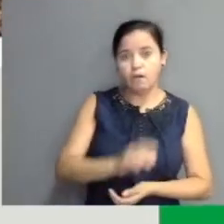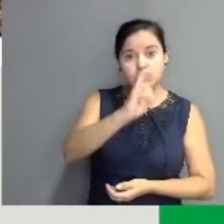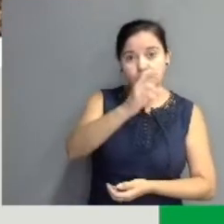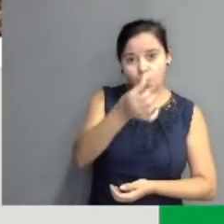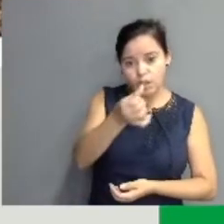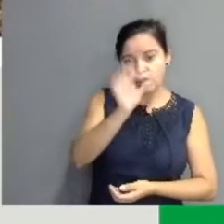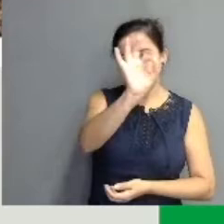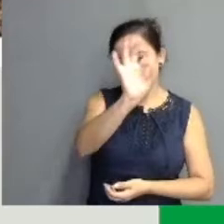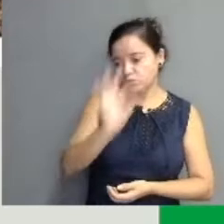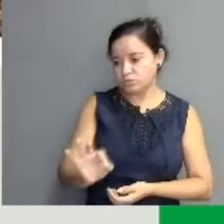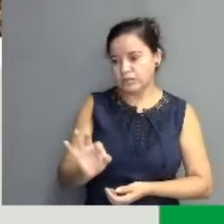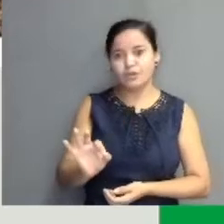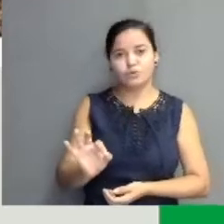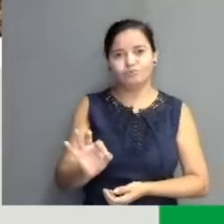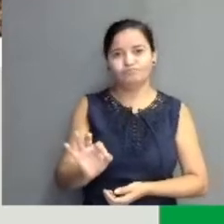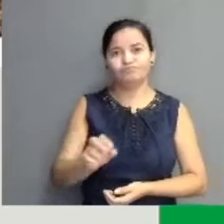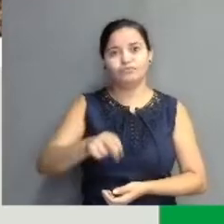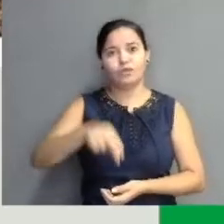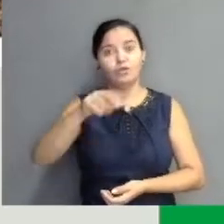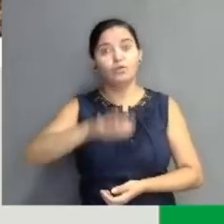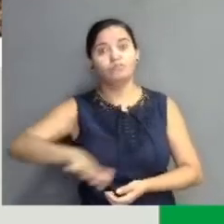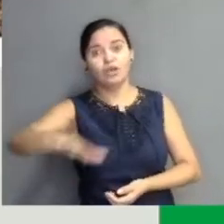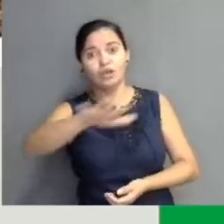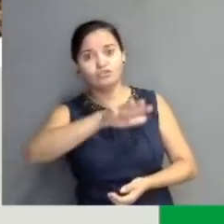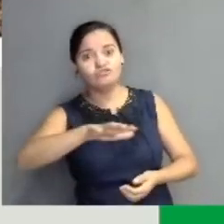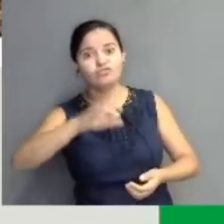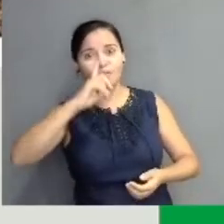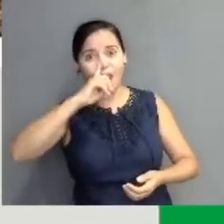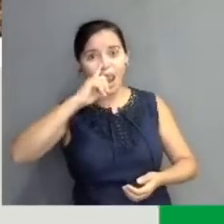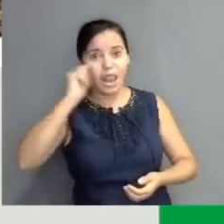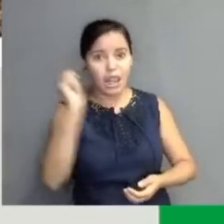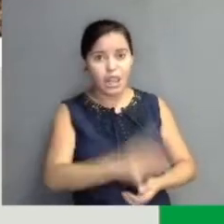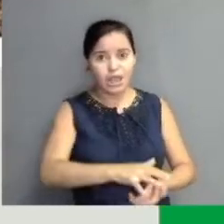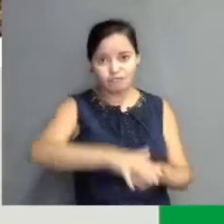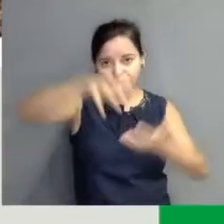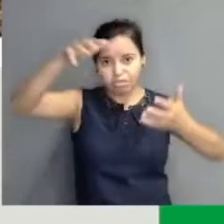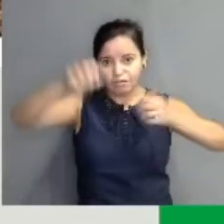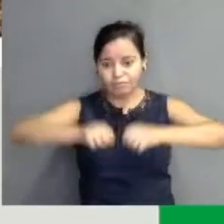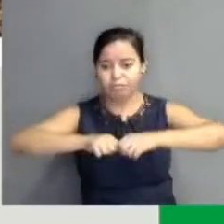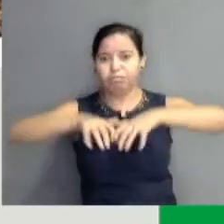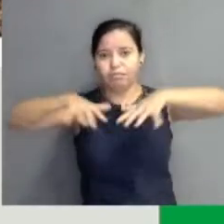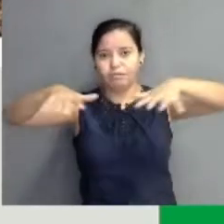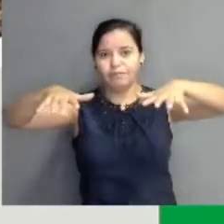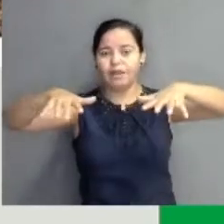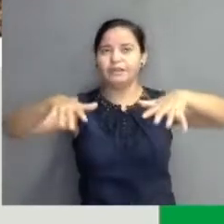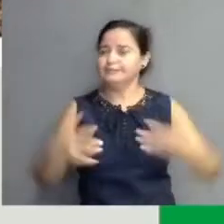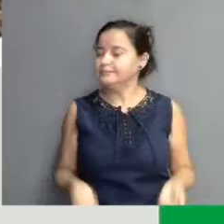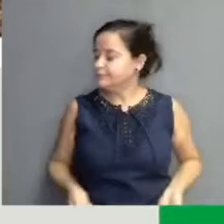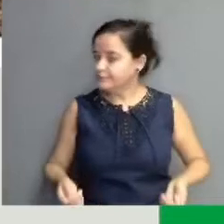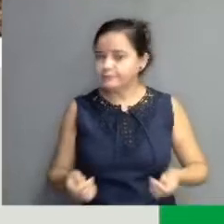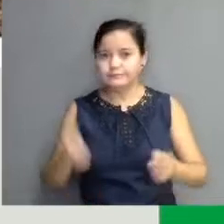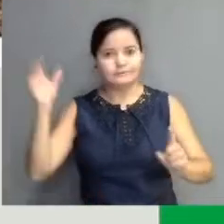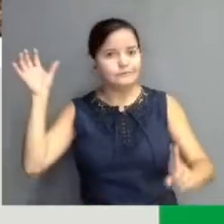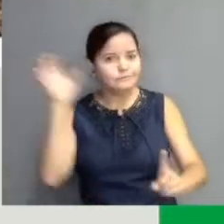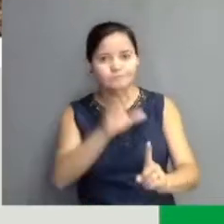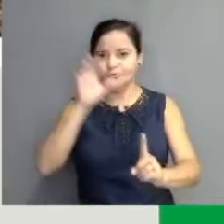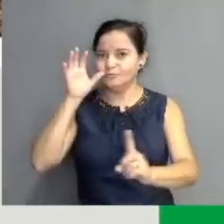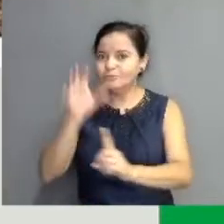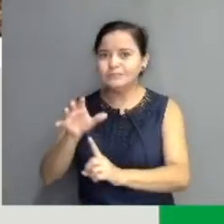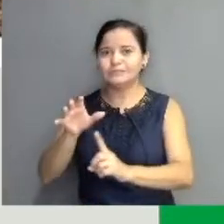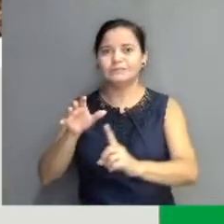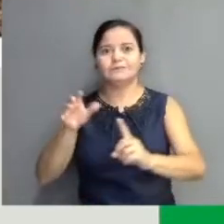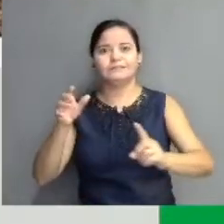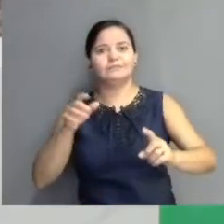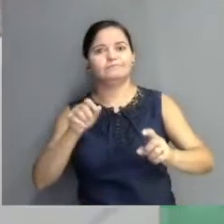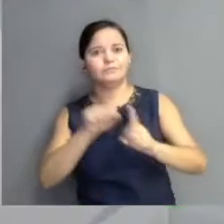o destino dele é lixões. Então você vê que o impacto social, o impacto econômico, o impacto histórico,